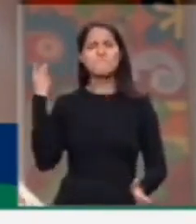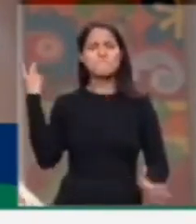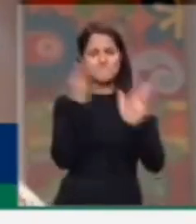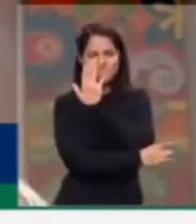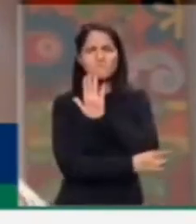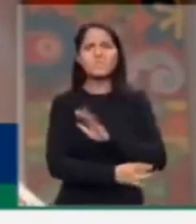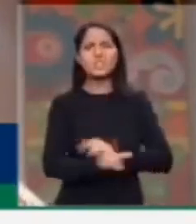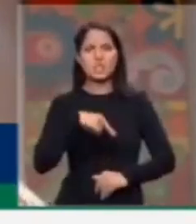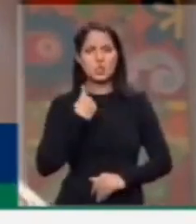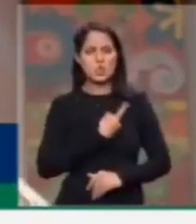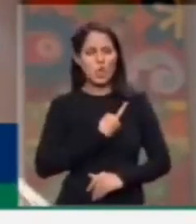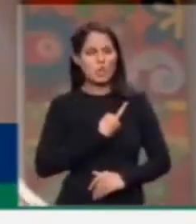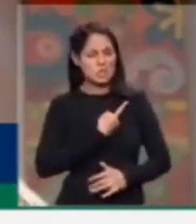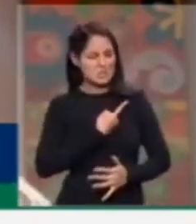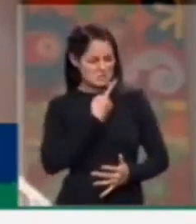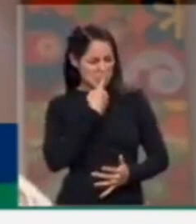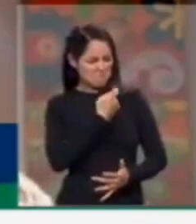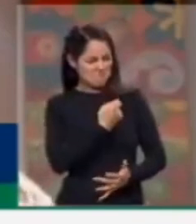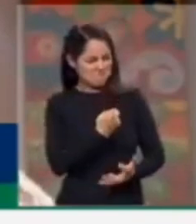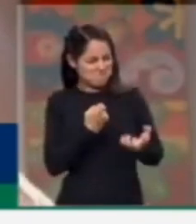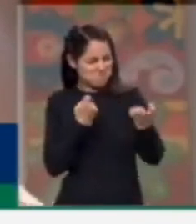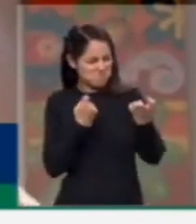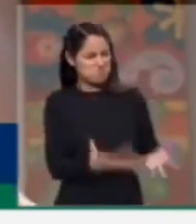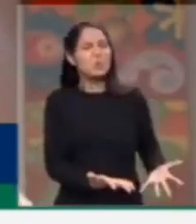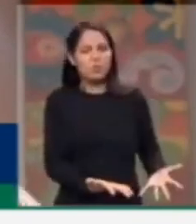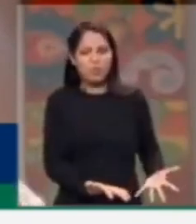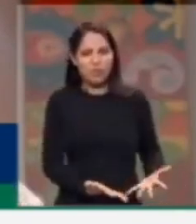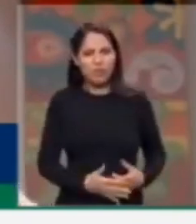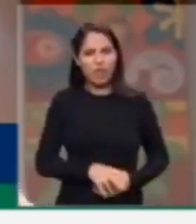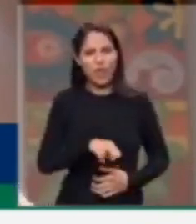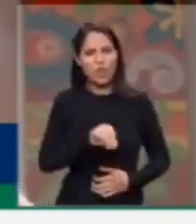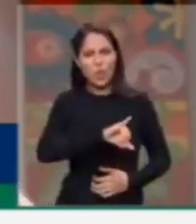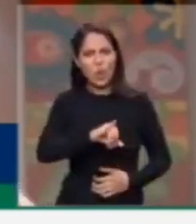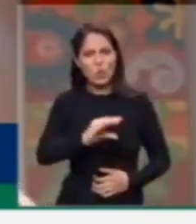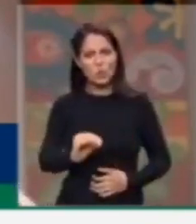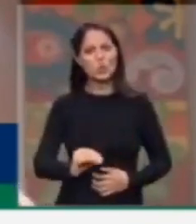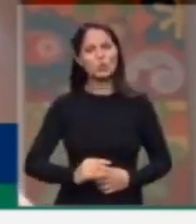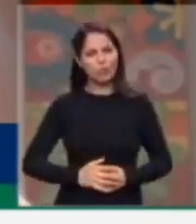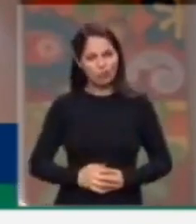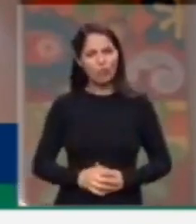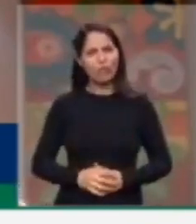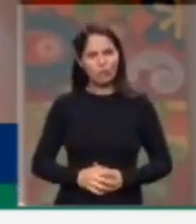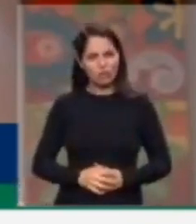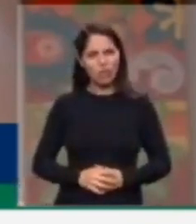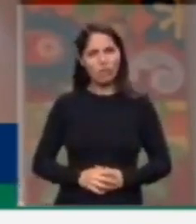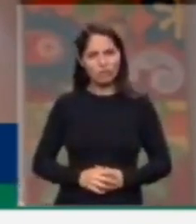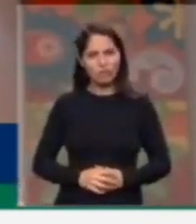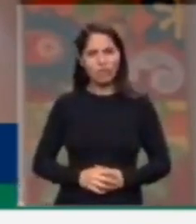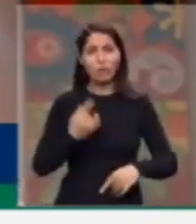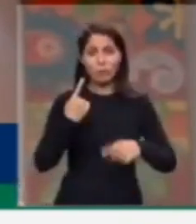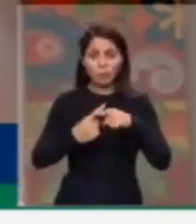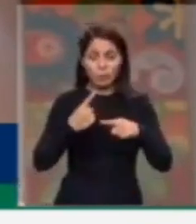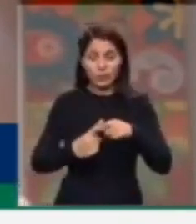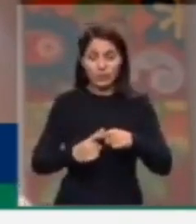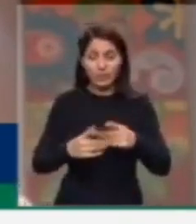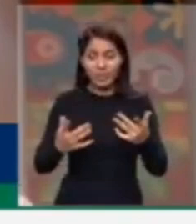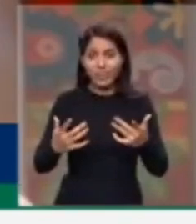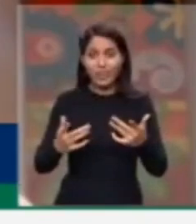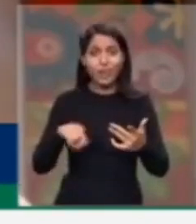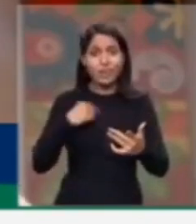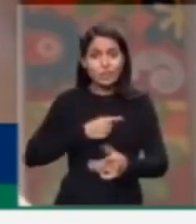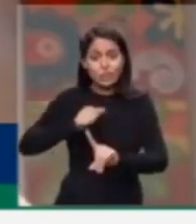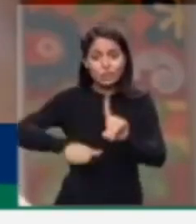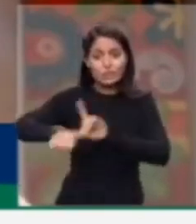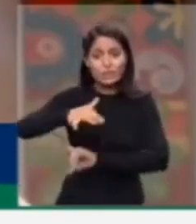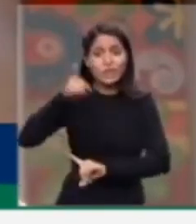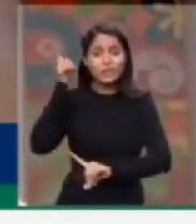nojo, sinceramente, e é um brutal retrocesso secular, depois de tanta luta, de tanta conquista da